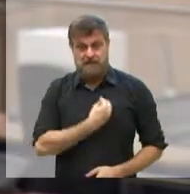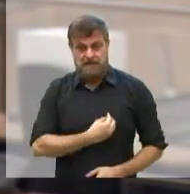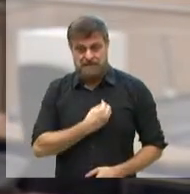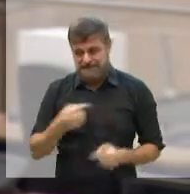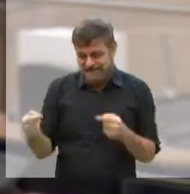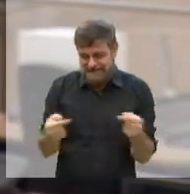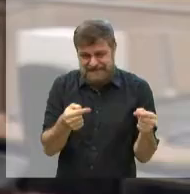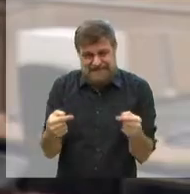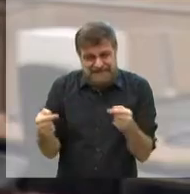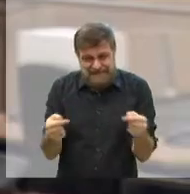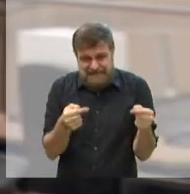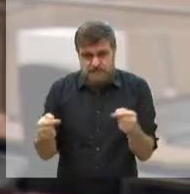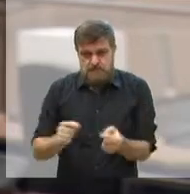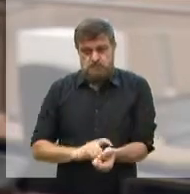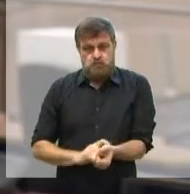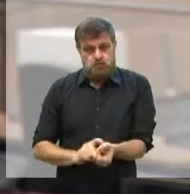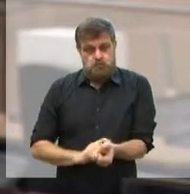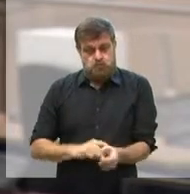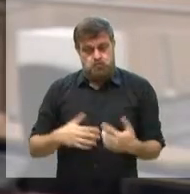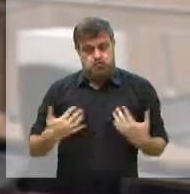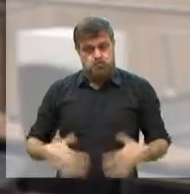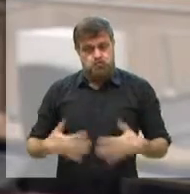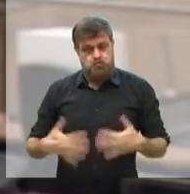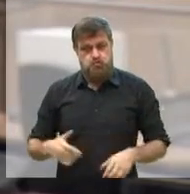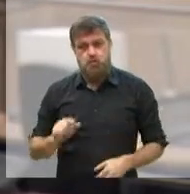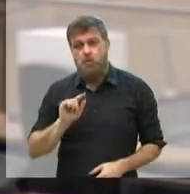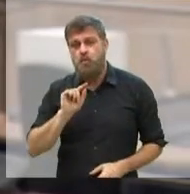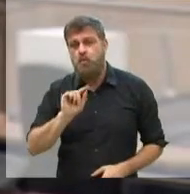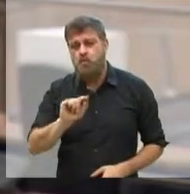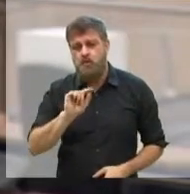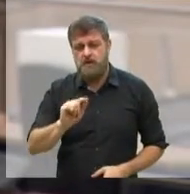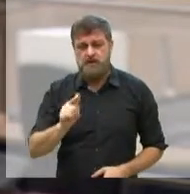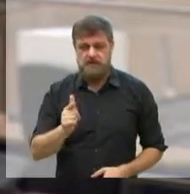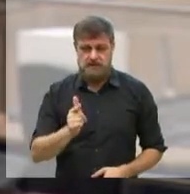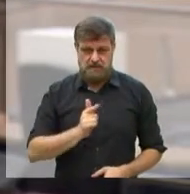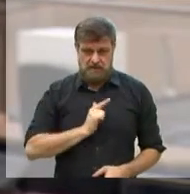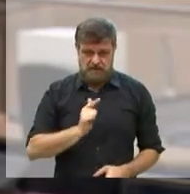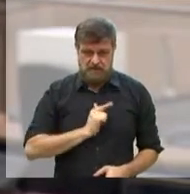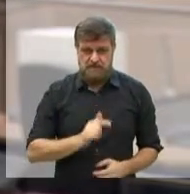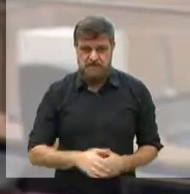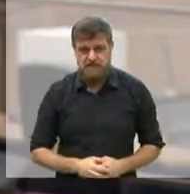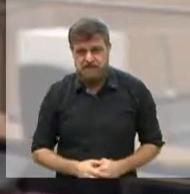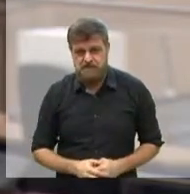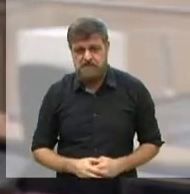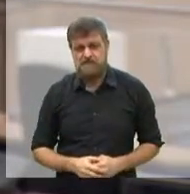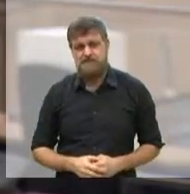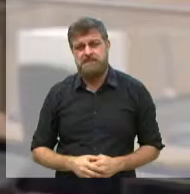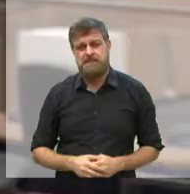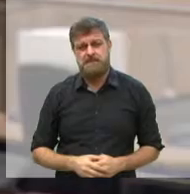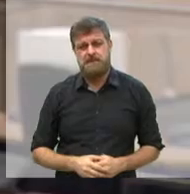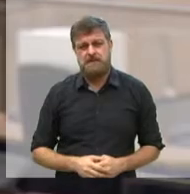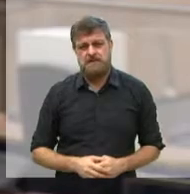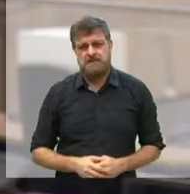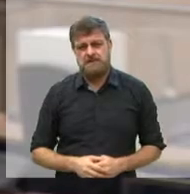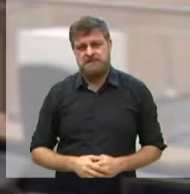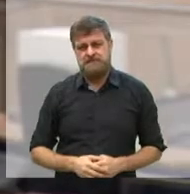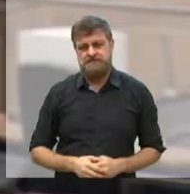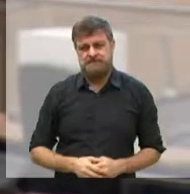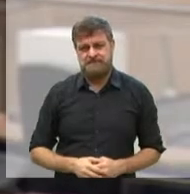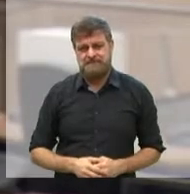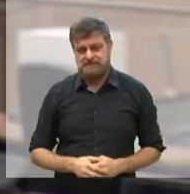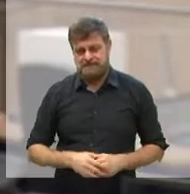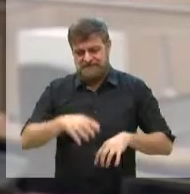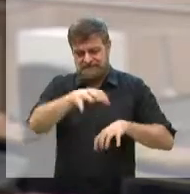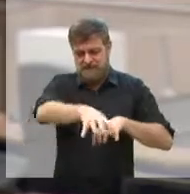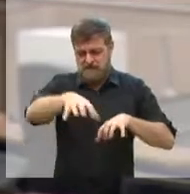debates extremamente tensos, foi justamente isso. Passou pelos mais diferentes rincões